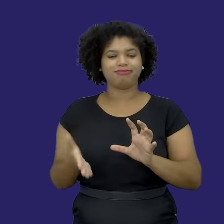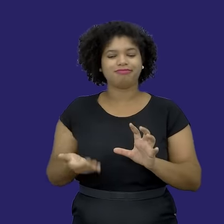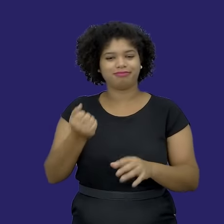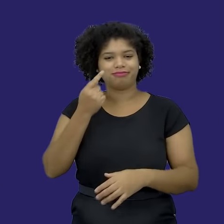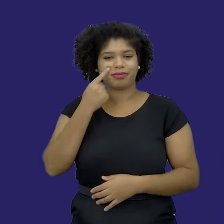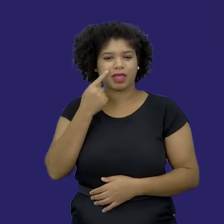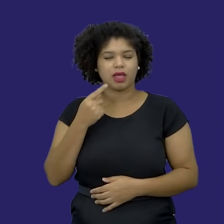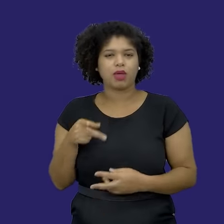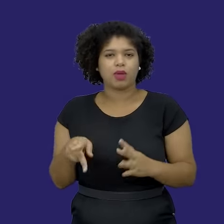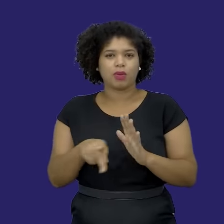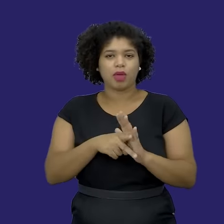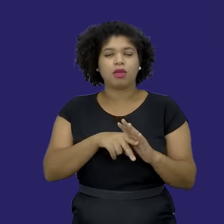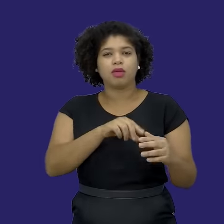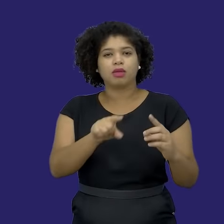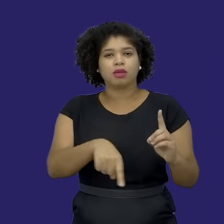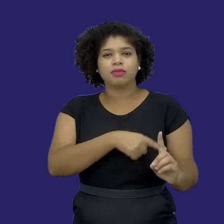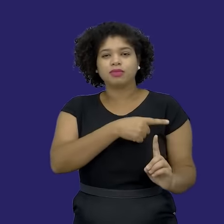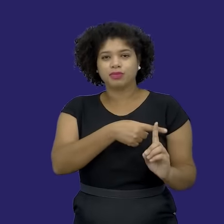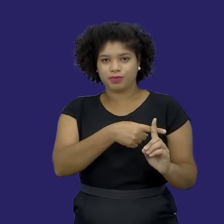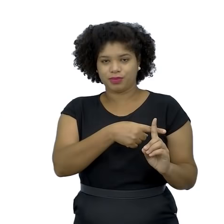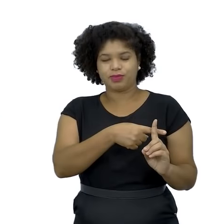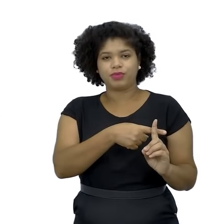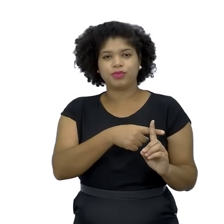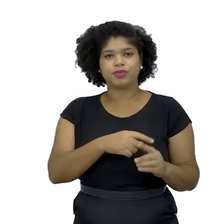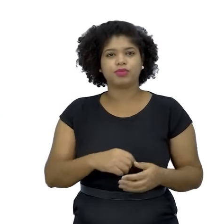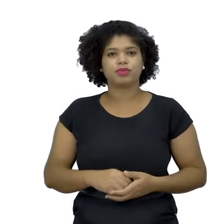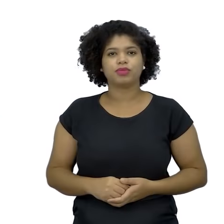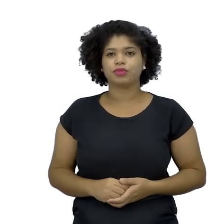sobre a ótica do campo aditivo,